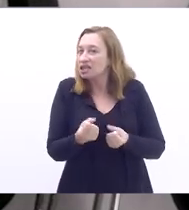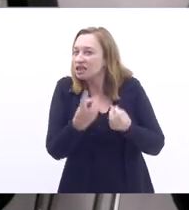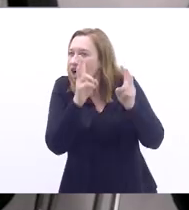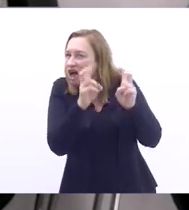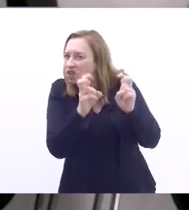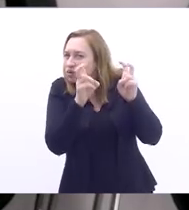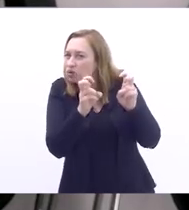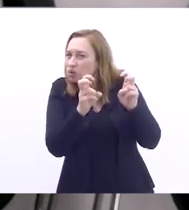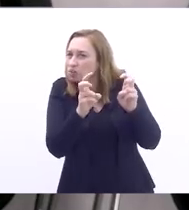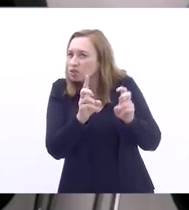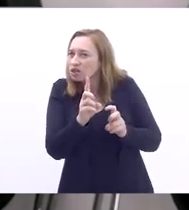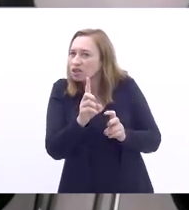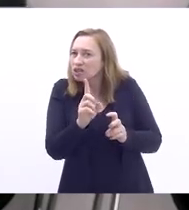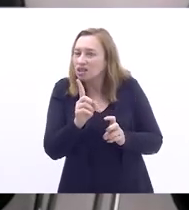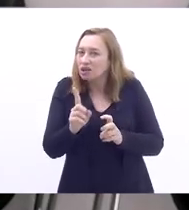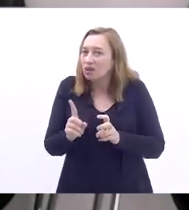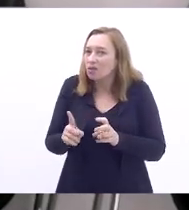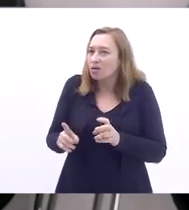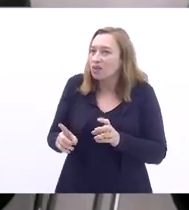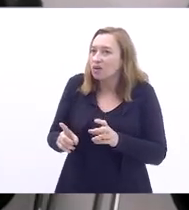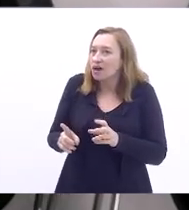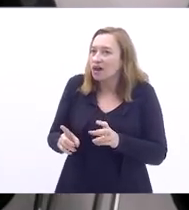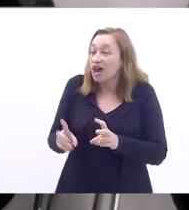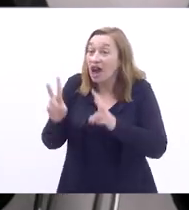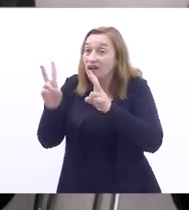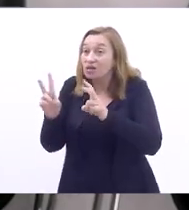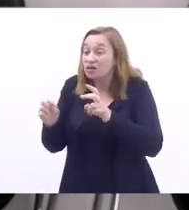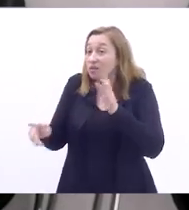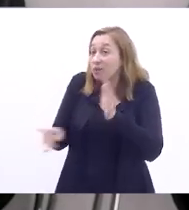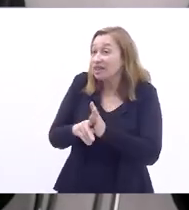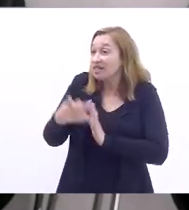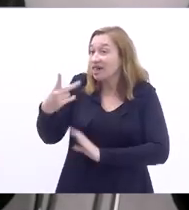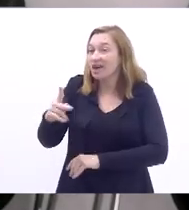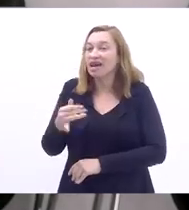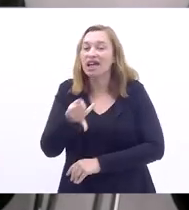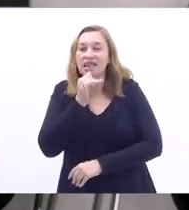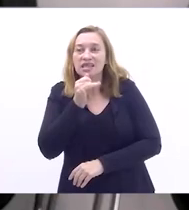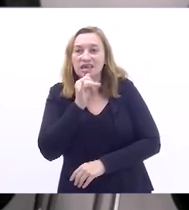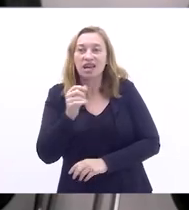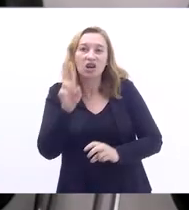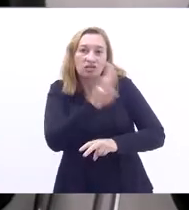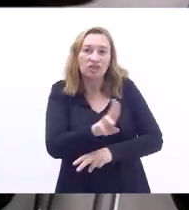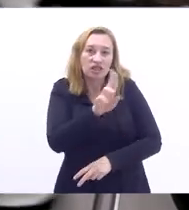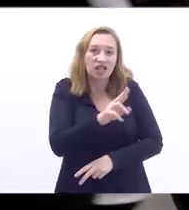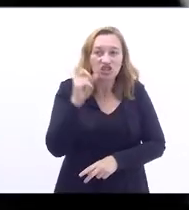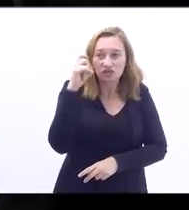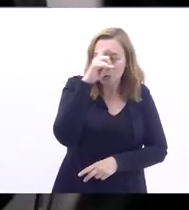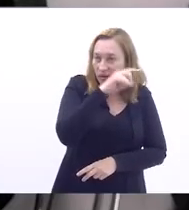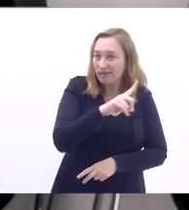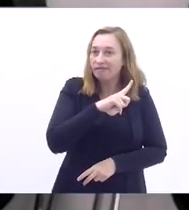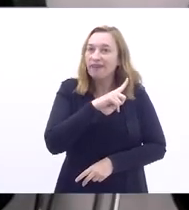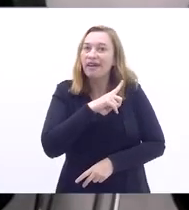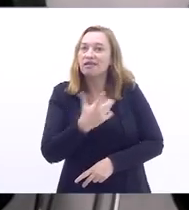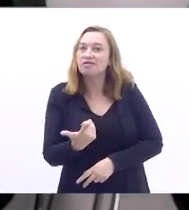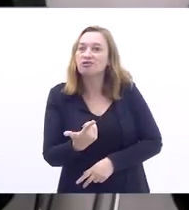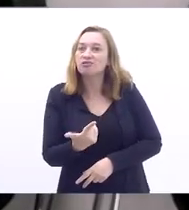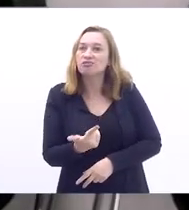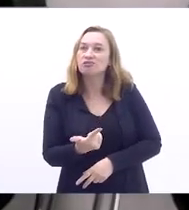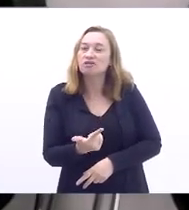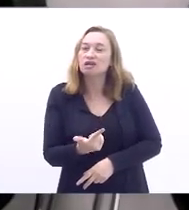que a princípio não seria da sua alçada né Nós estamos falando aqui que a universidade tem dificuldade de é